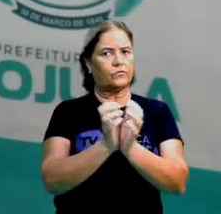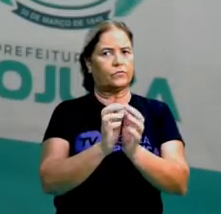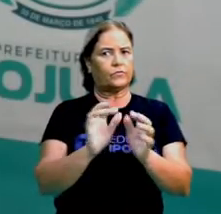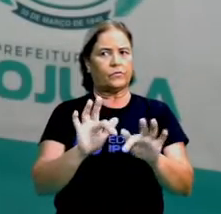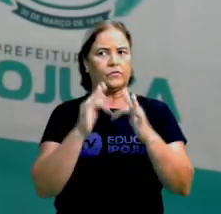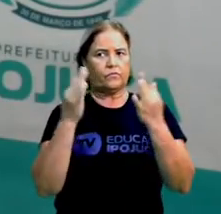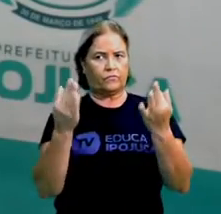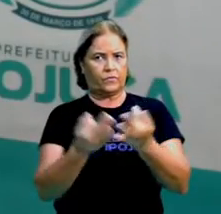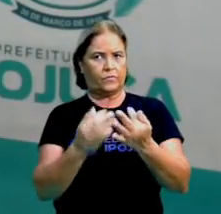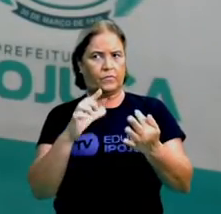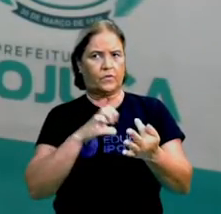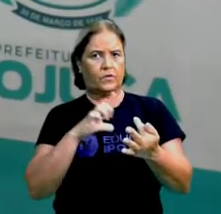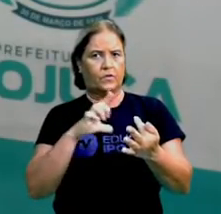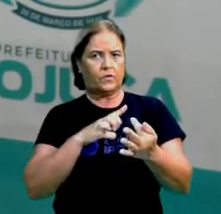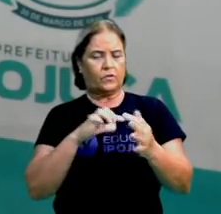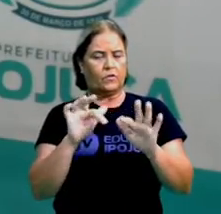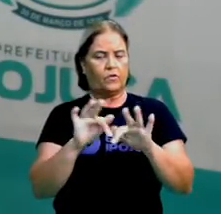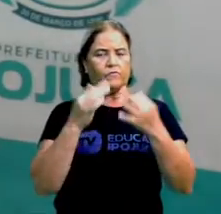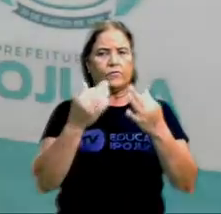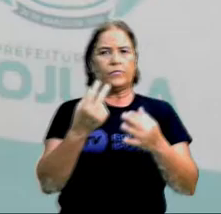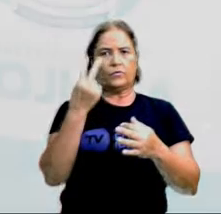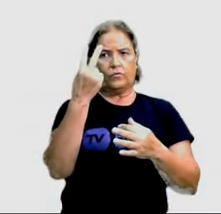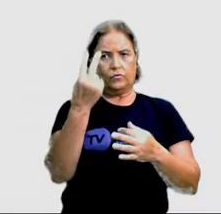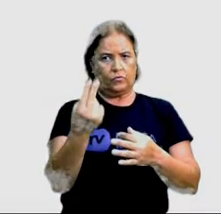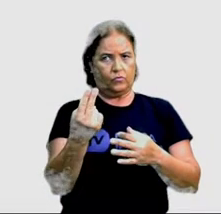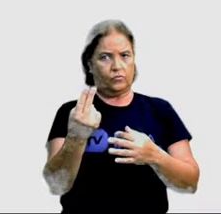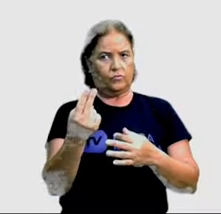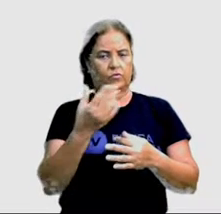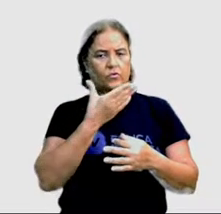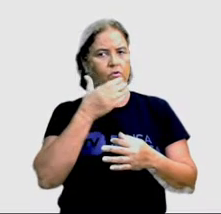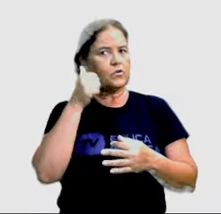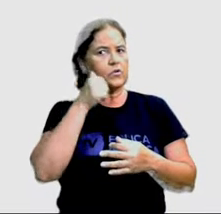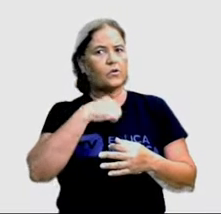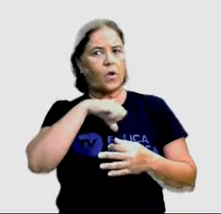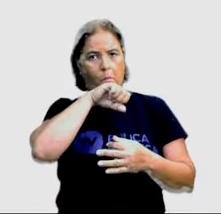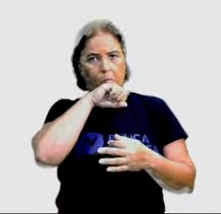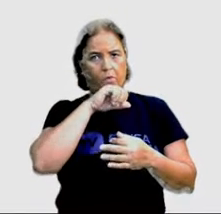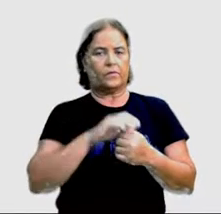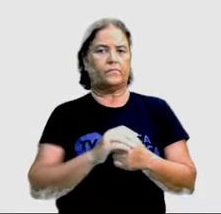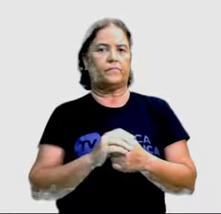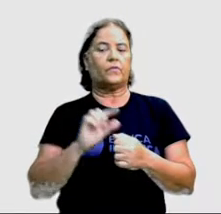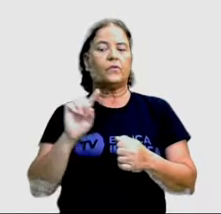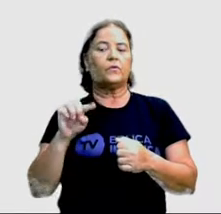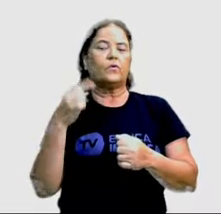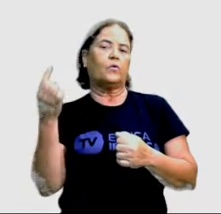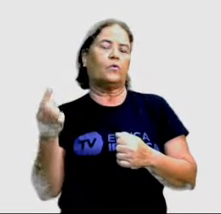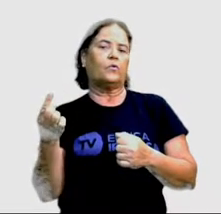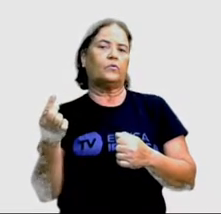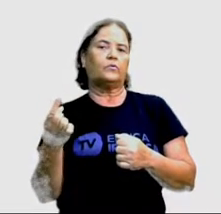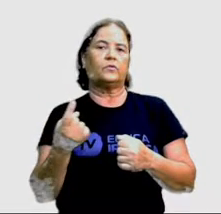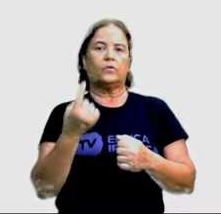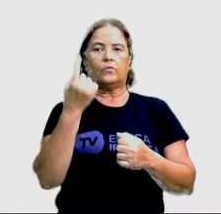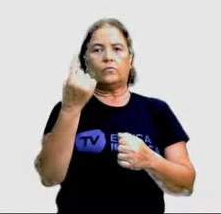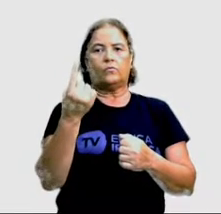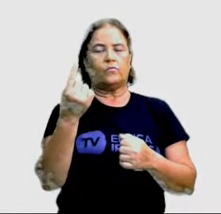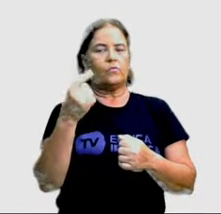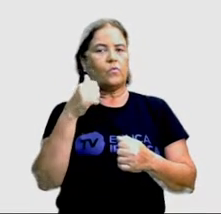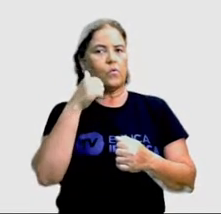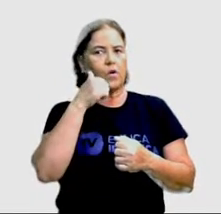Temos uma família composta por duas mães, uma outra família composta por uma mãe e um